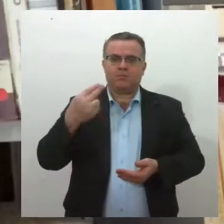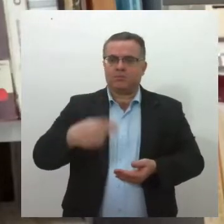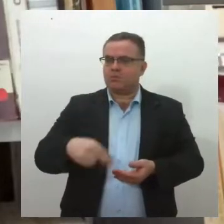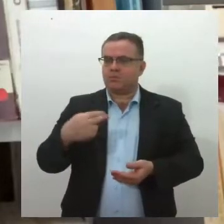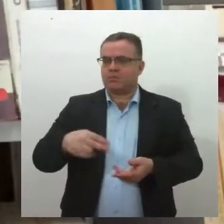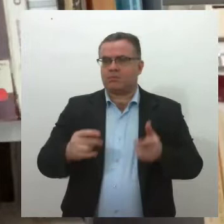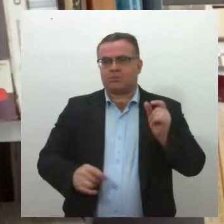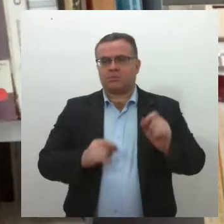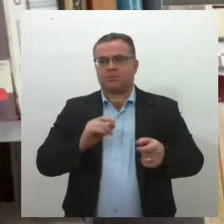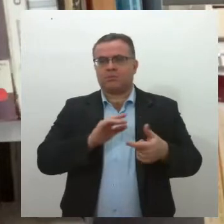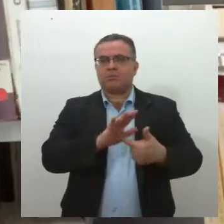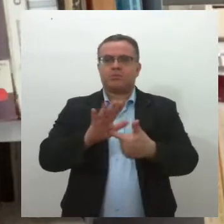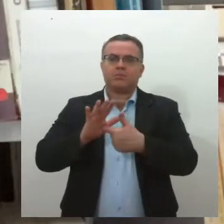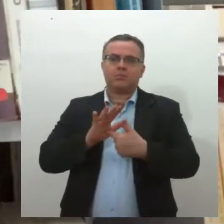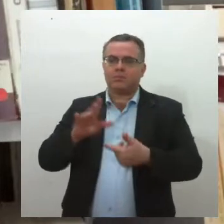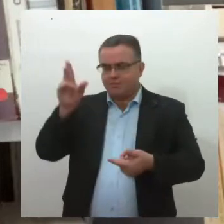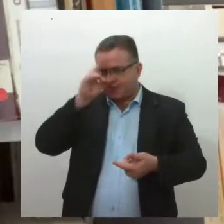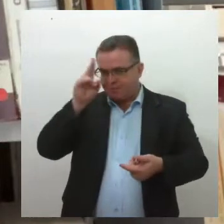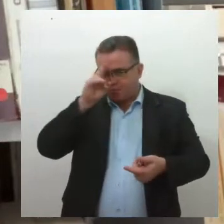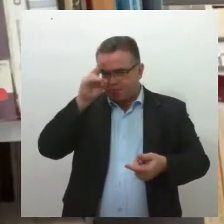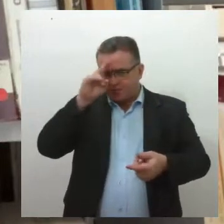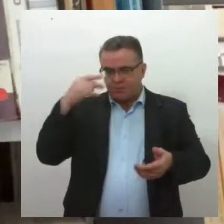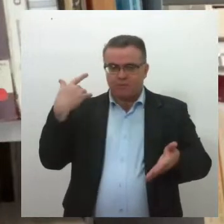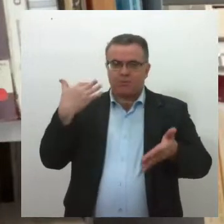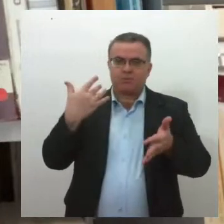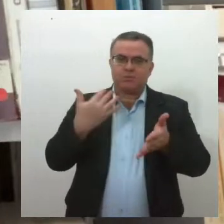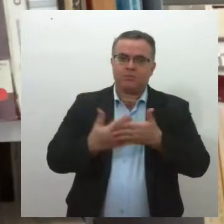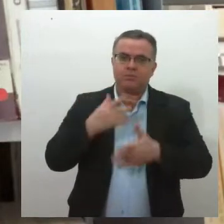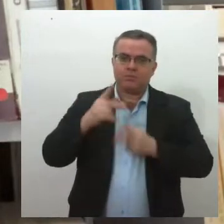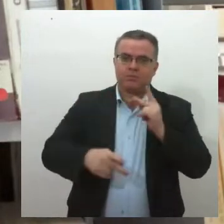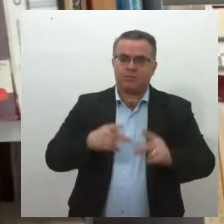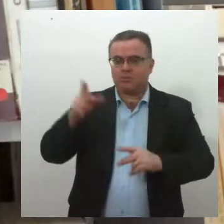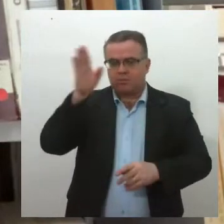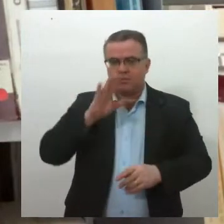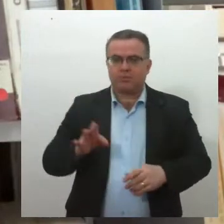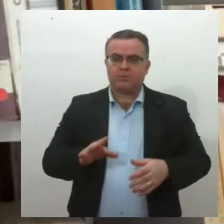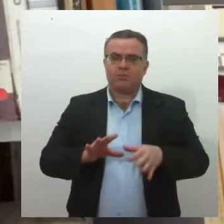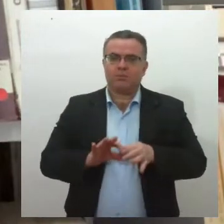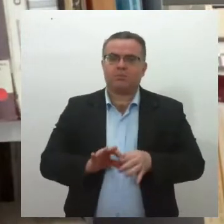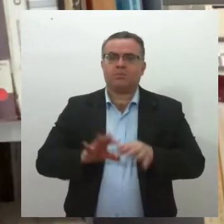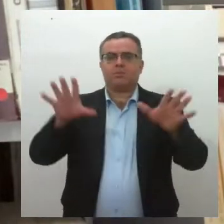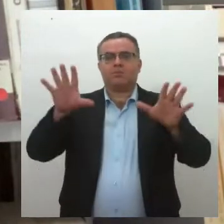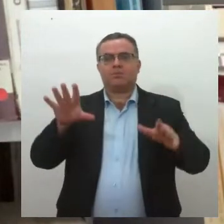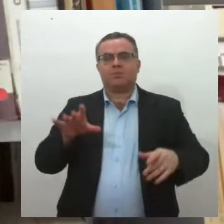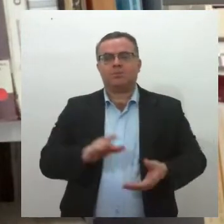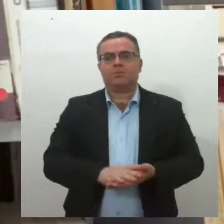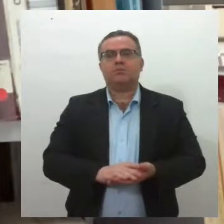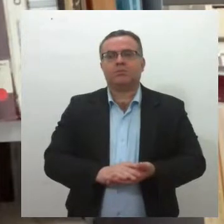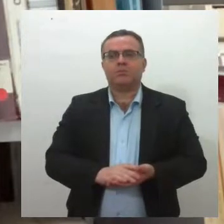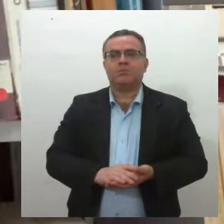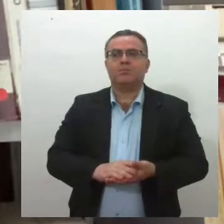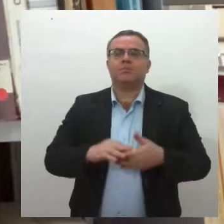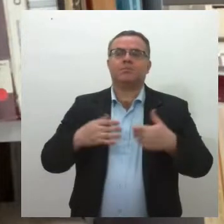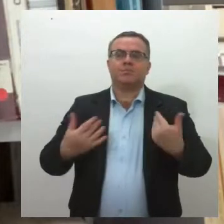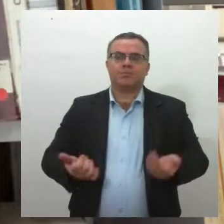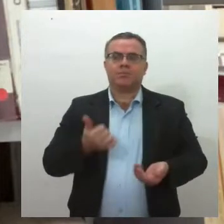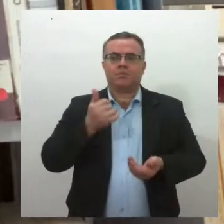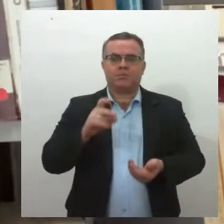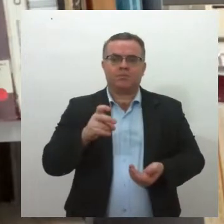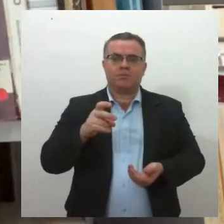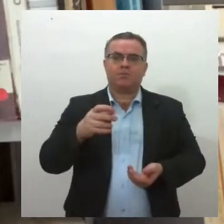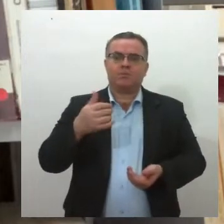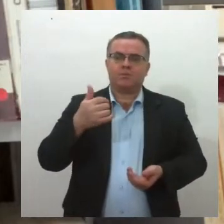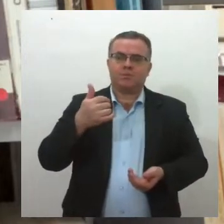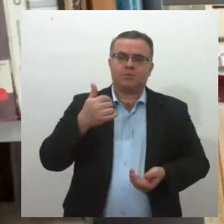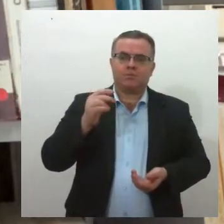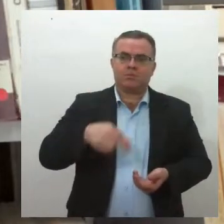traz para a memória coletiva dos brasileiros a Proclamação da República. né? Em 15 de novembro